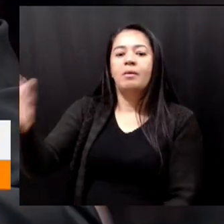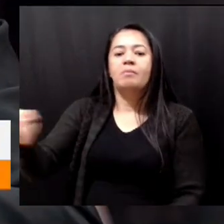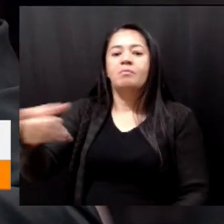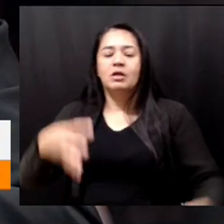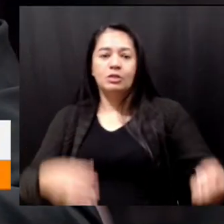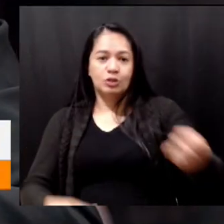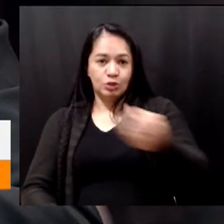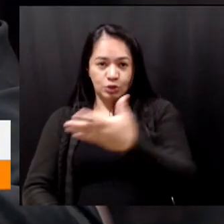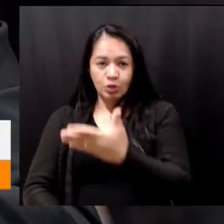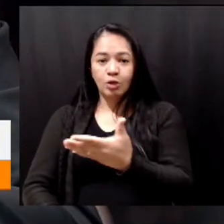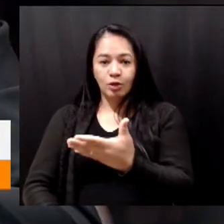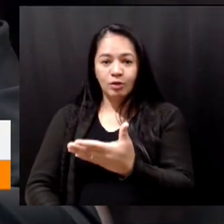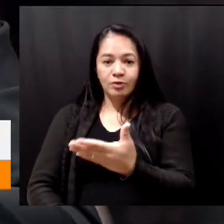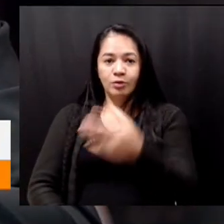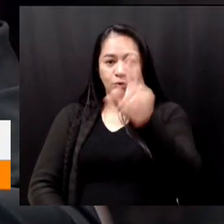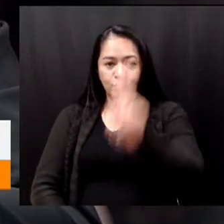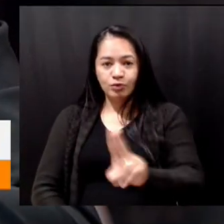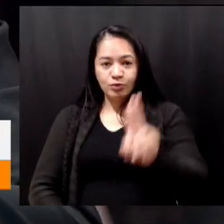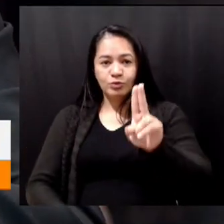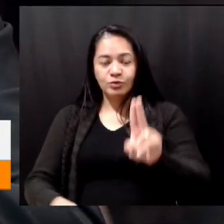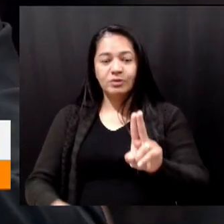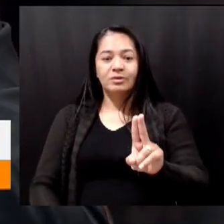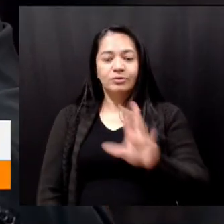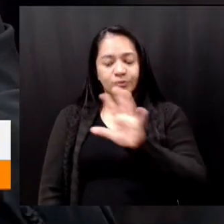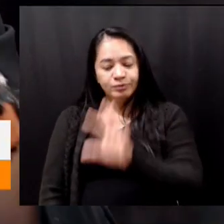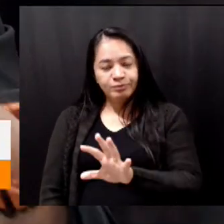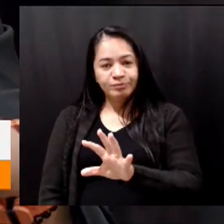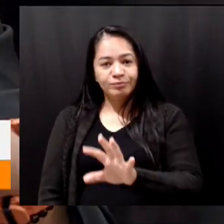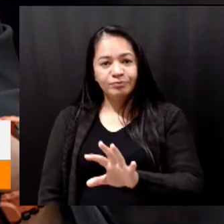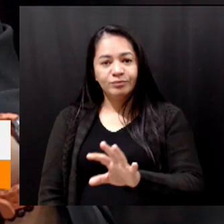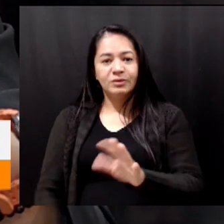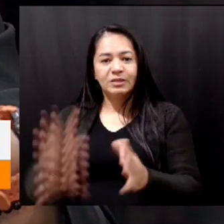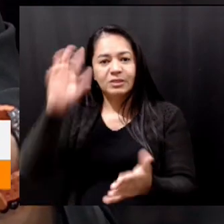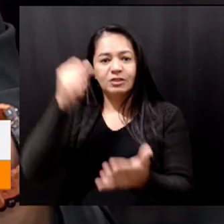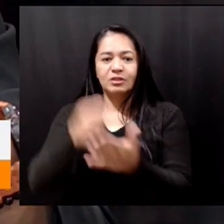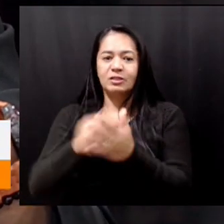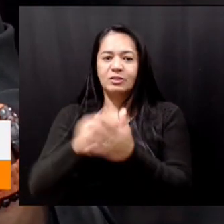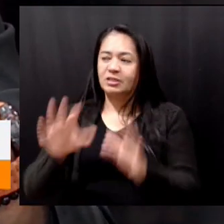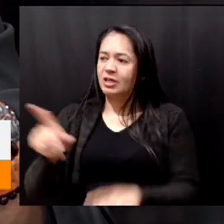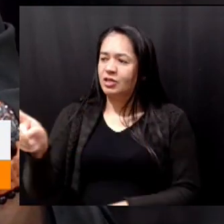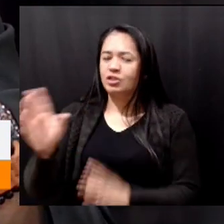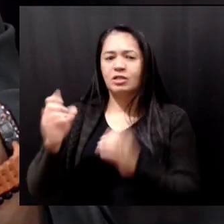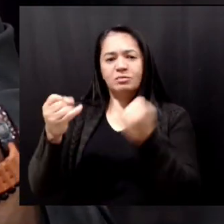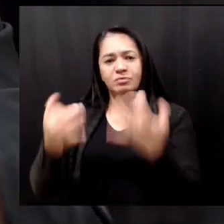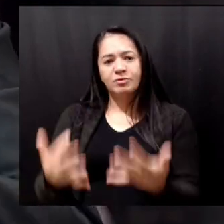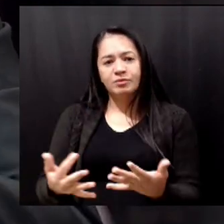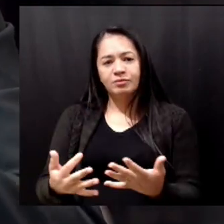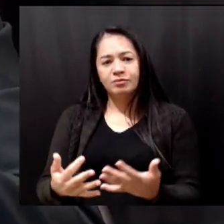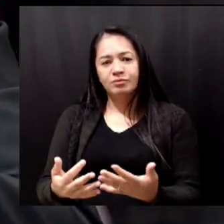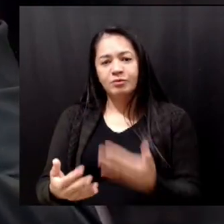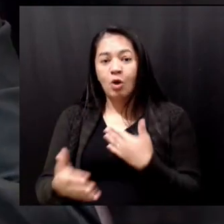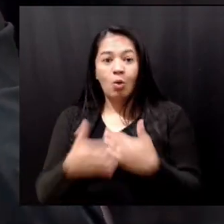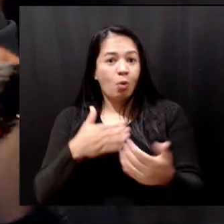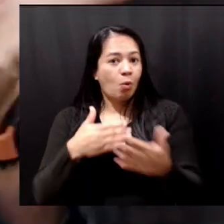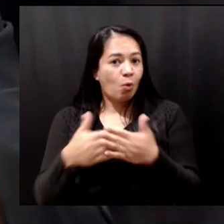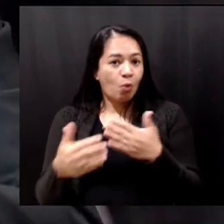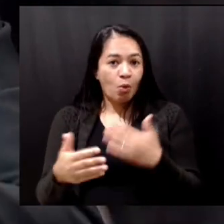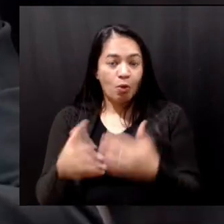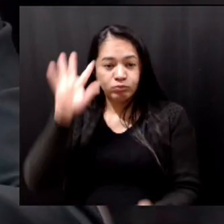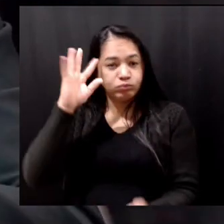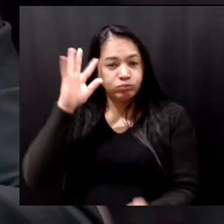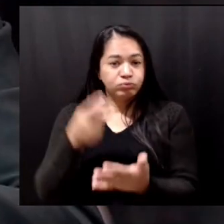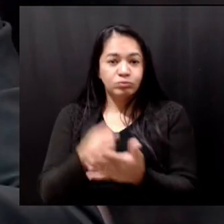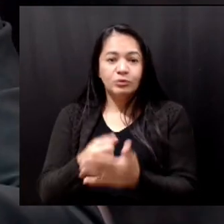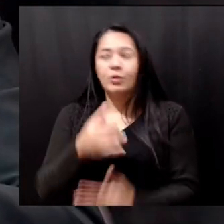inovadoras utilizando esse sandbox. Então, soluções como essa que ela falou seja qual solução, por exemplo, semáforo